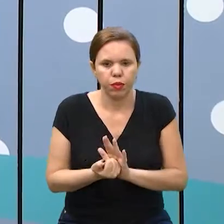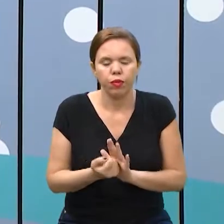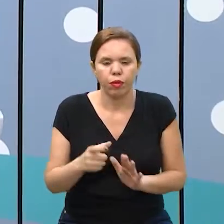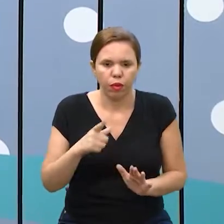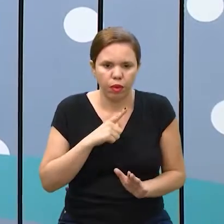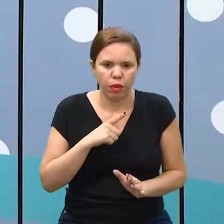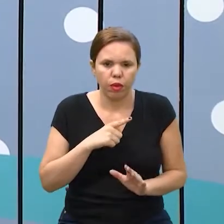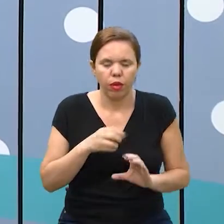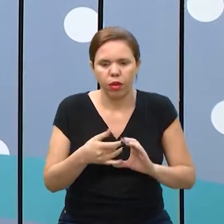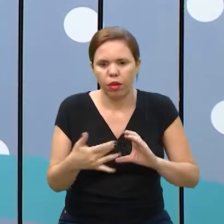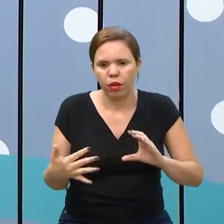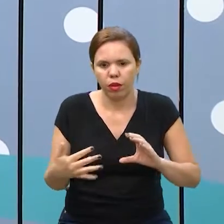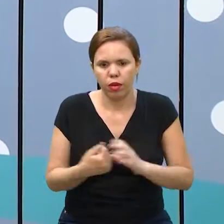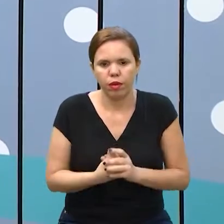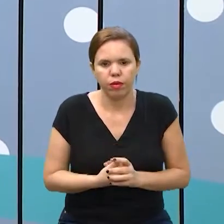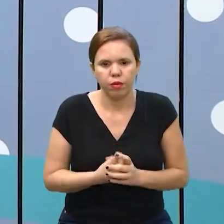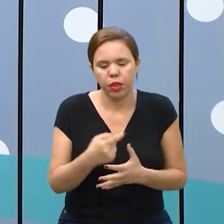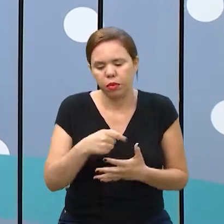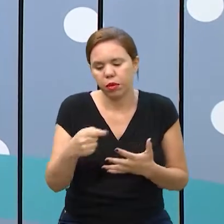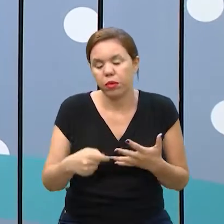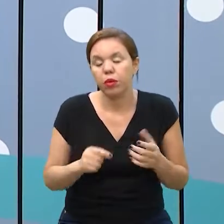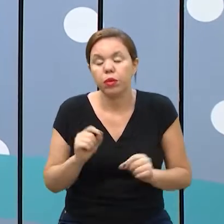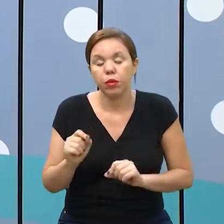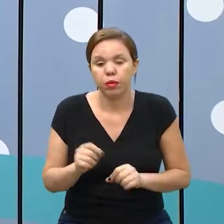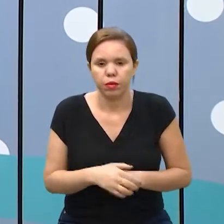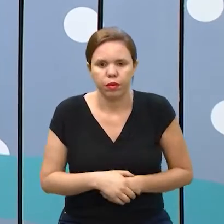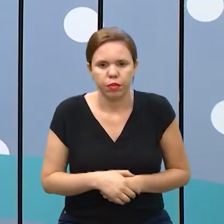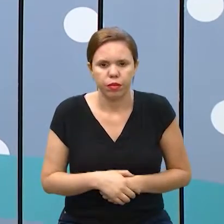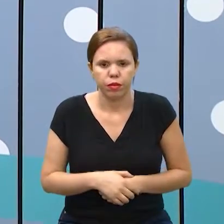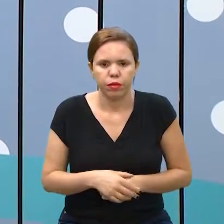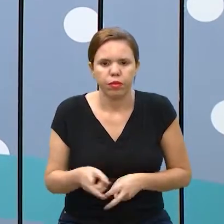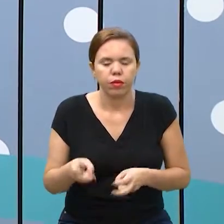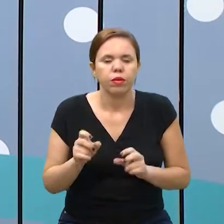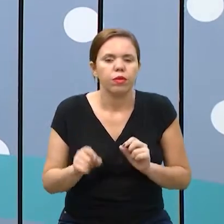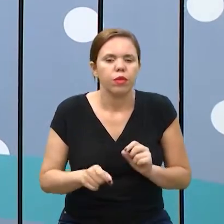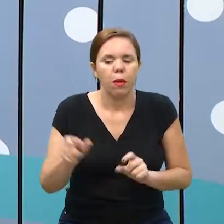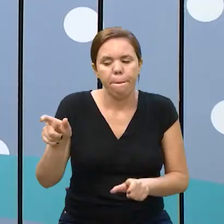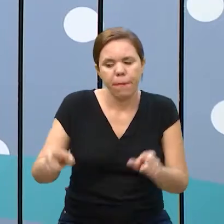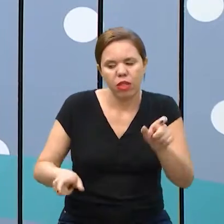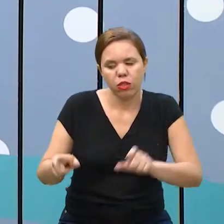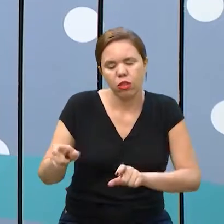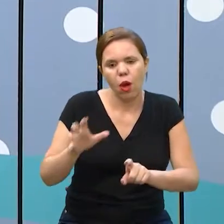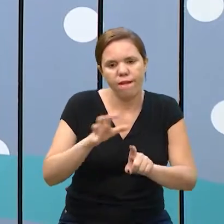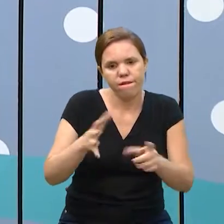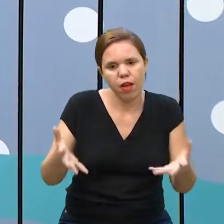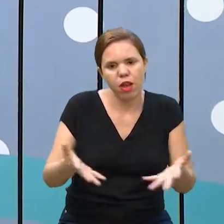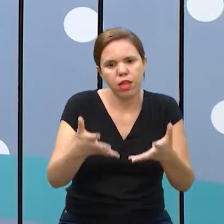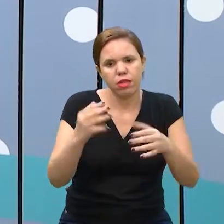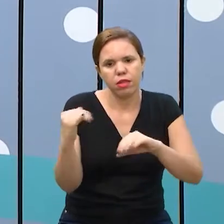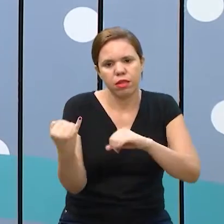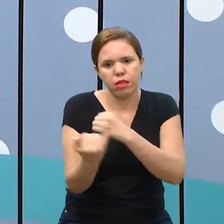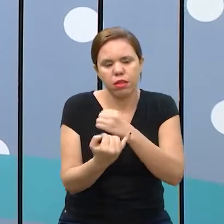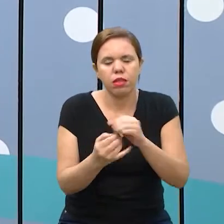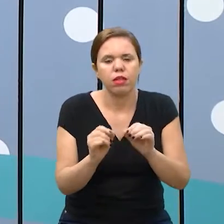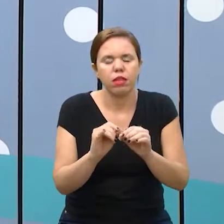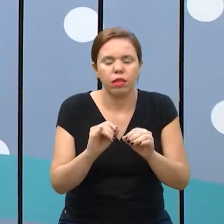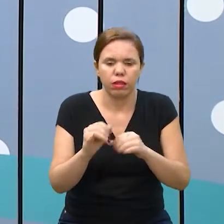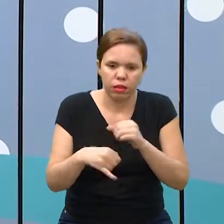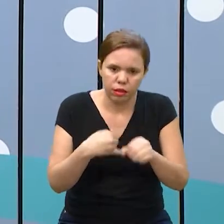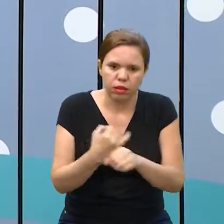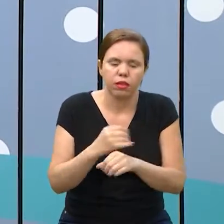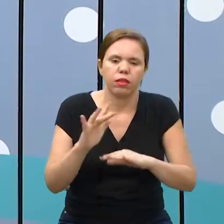marca, eu tenho algumas características. Então, o que a gente vê é que muitos influenciadores, eles